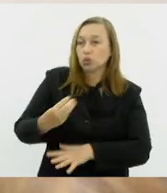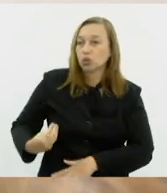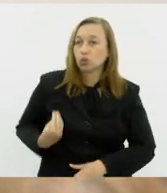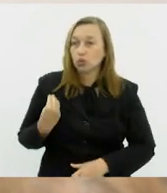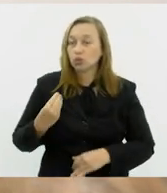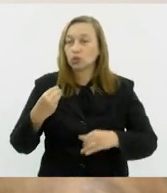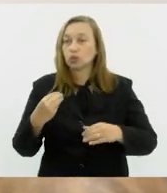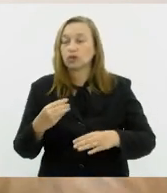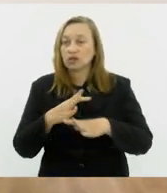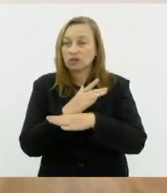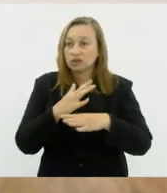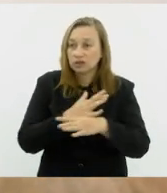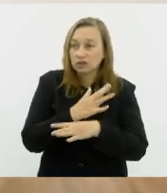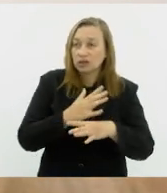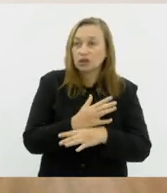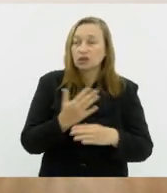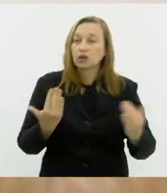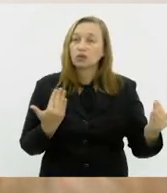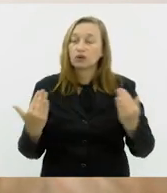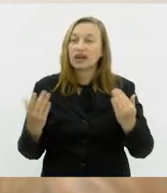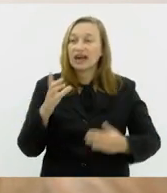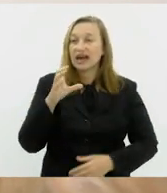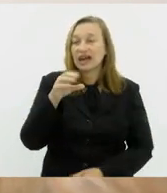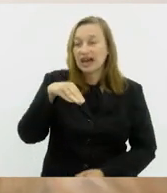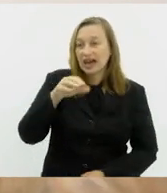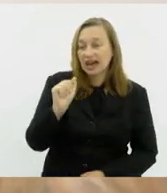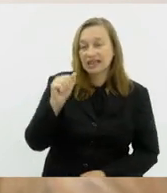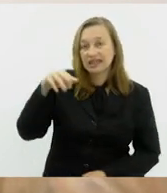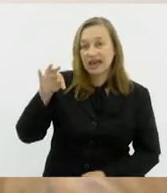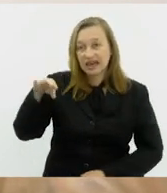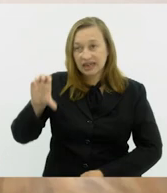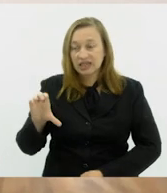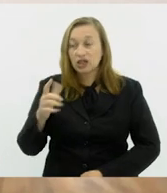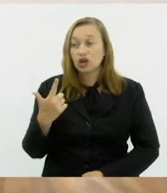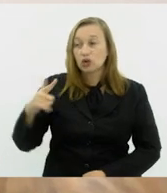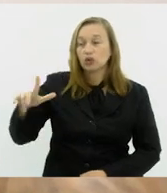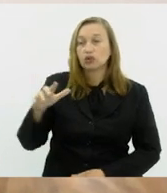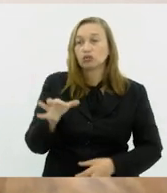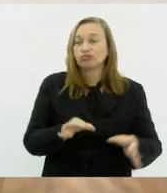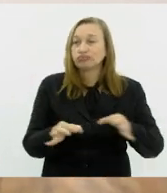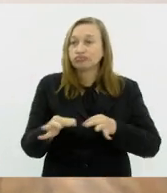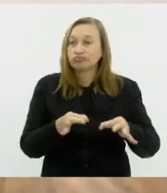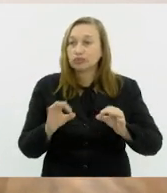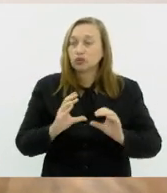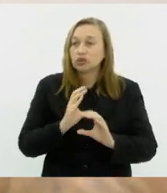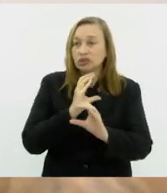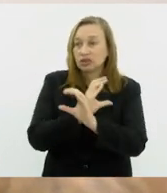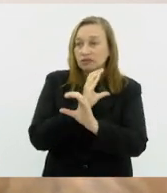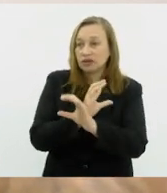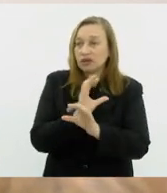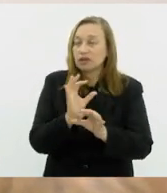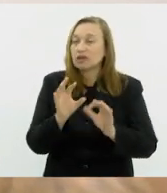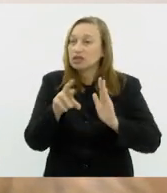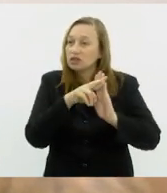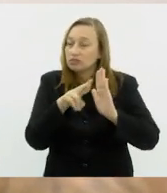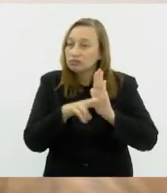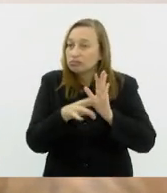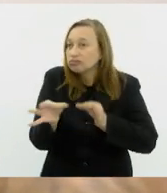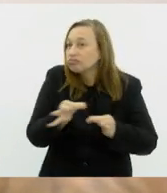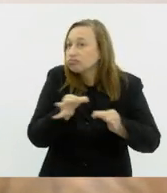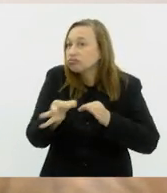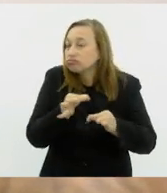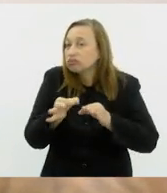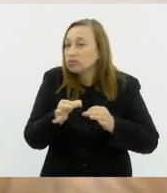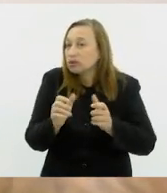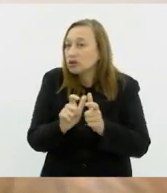As autoridades locais, em comparação com a ANAC, DSE e outras organizações civis, têm implementado medidas para balancear o crescimento